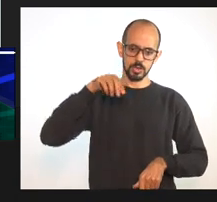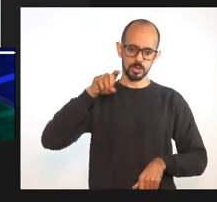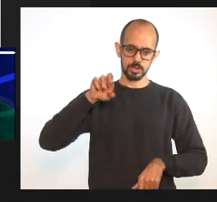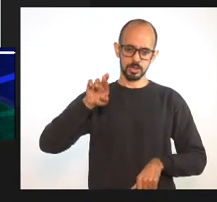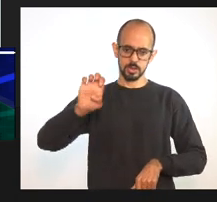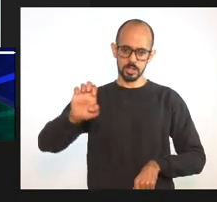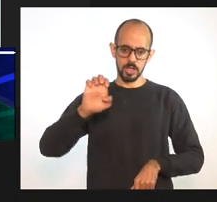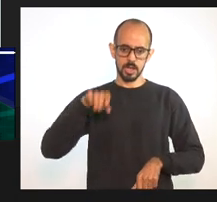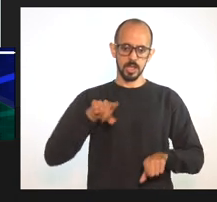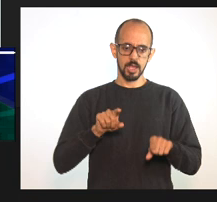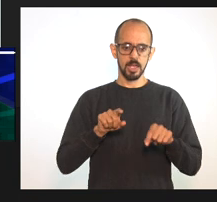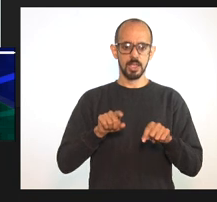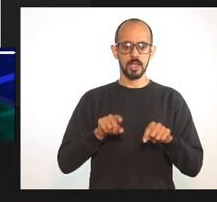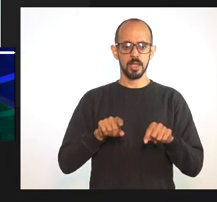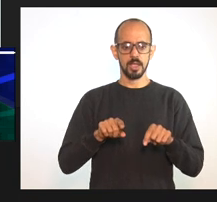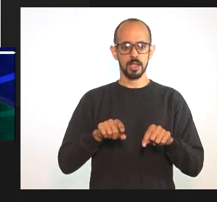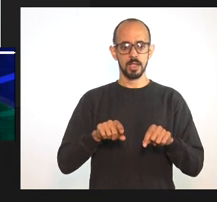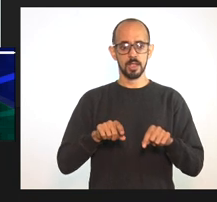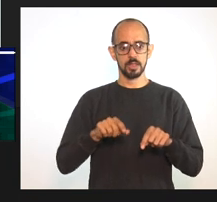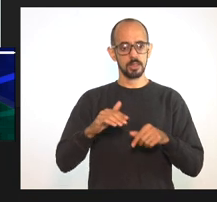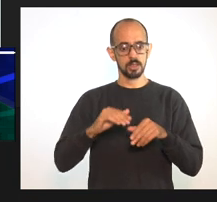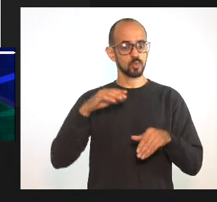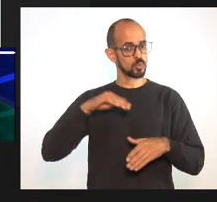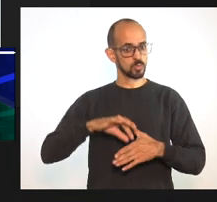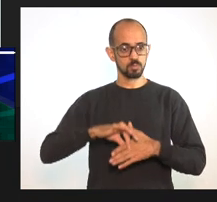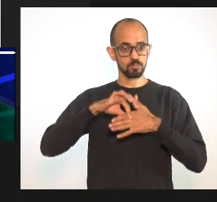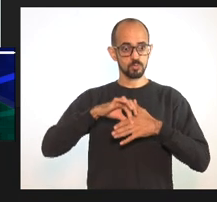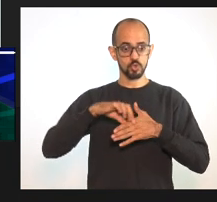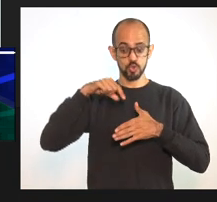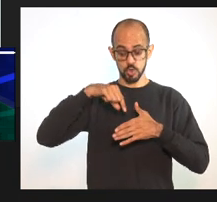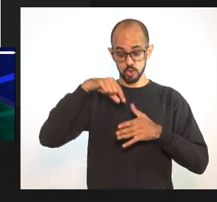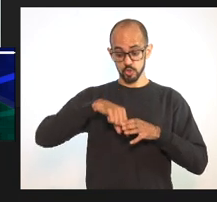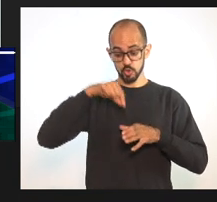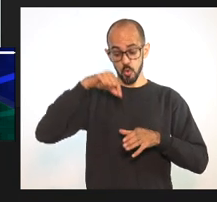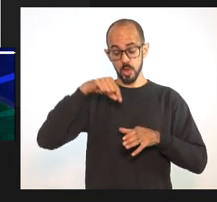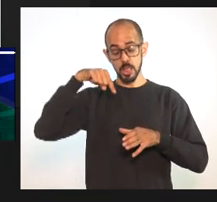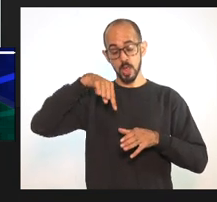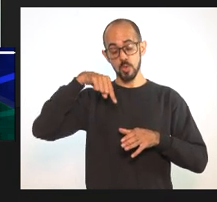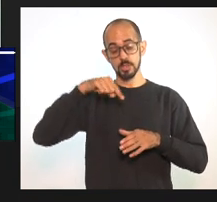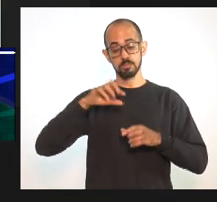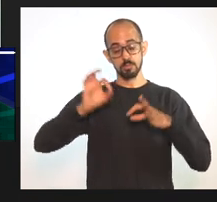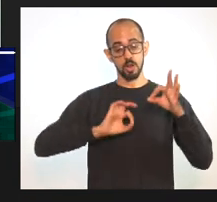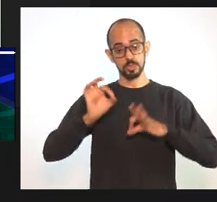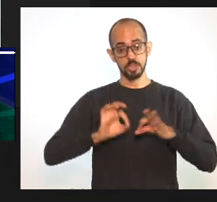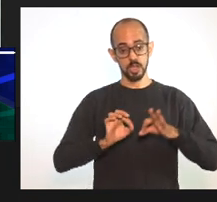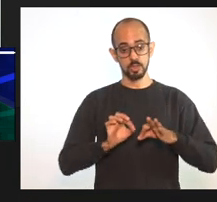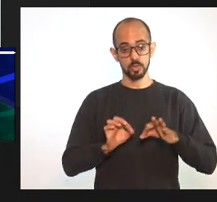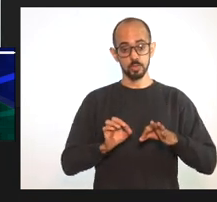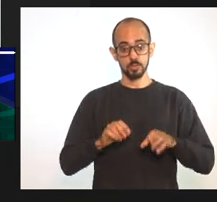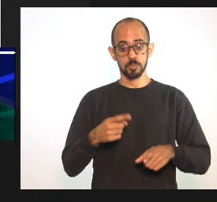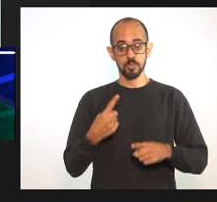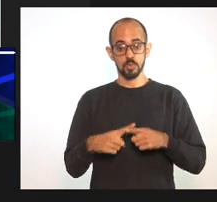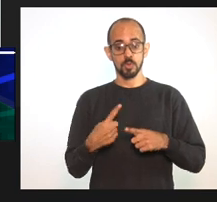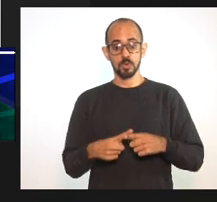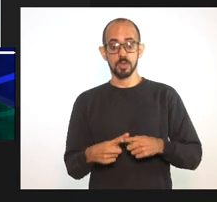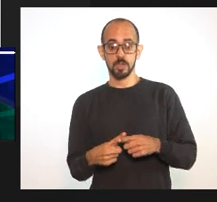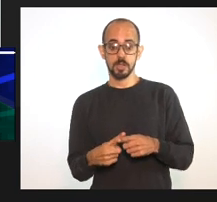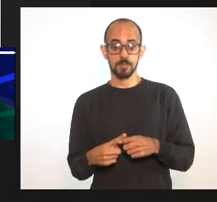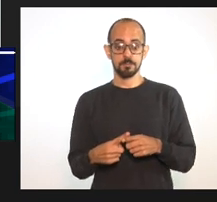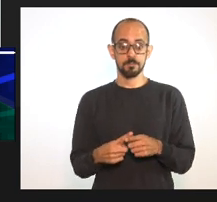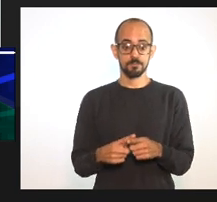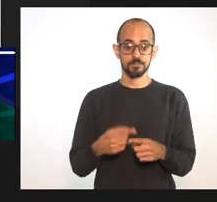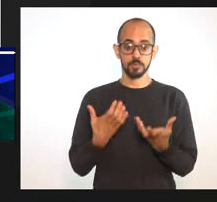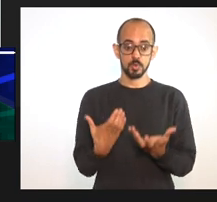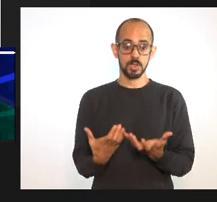projetos de lei que trabalha essa questão da condição da mulher no nosso estado. E